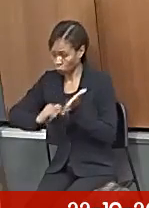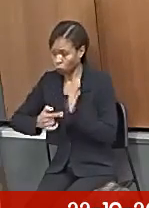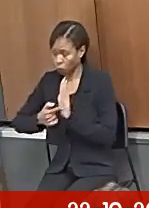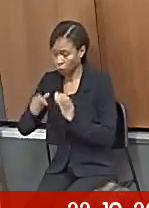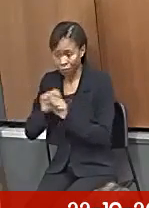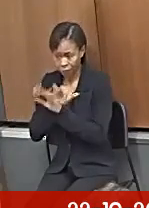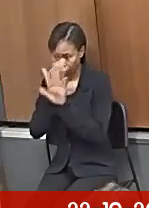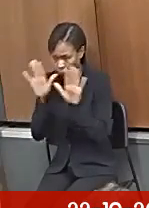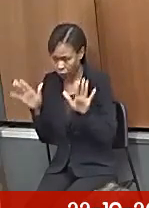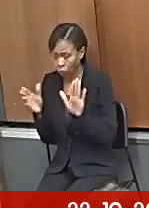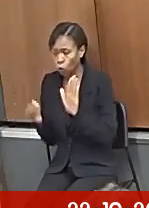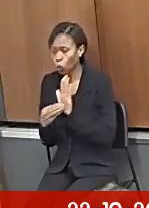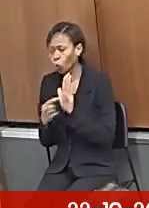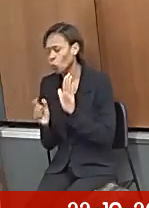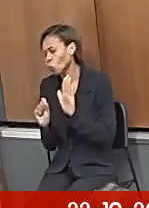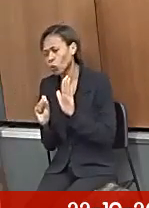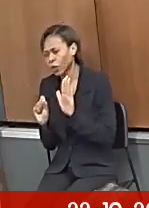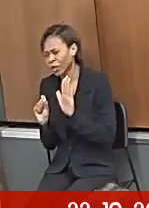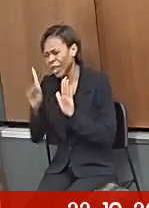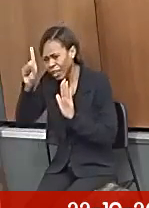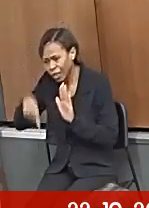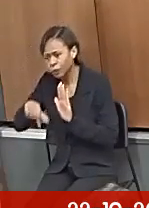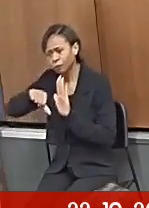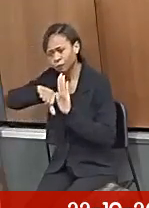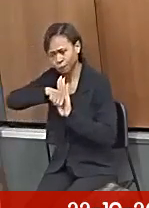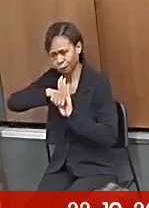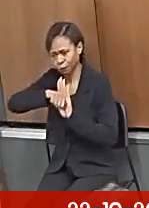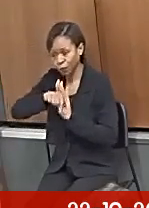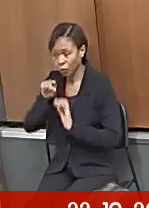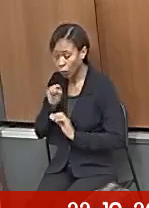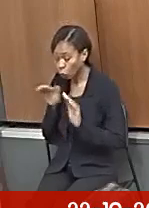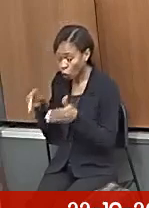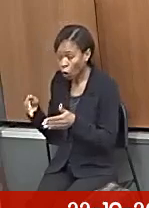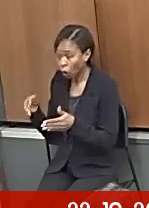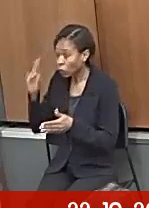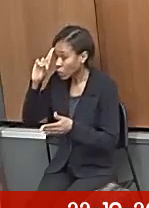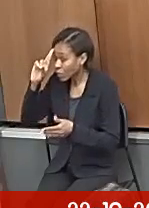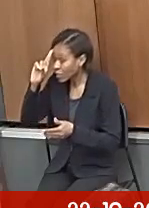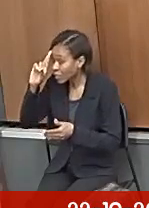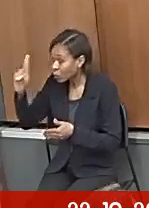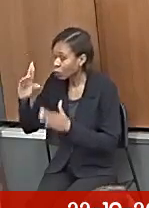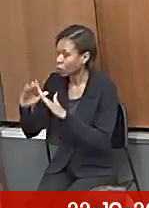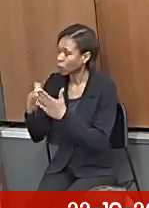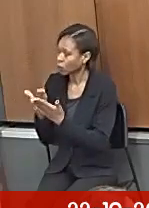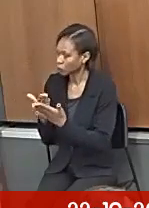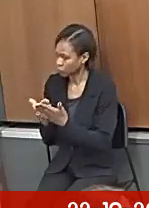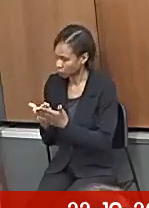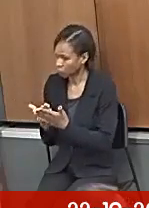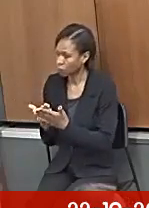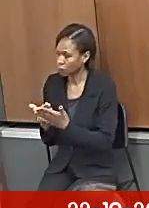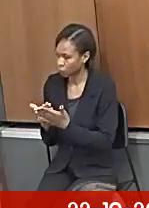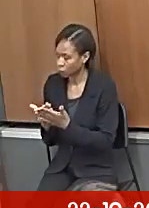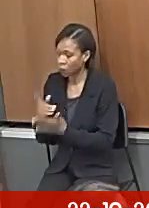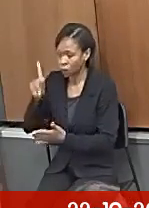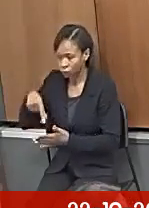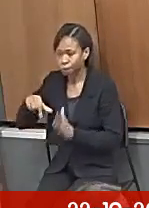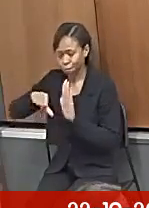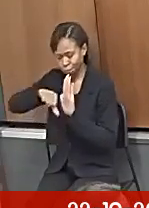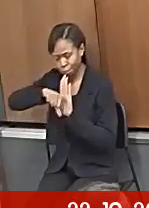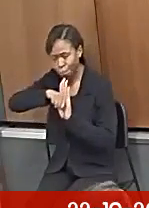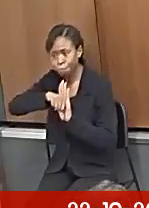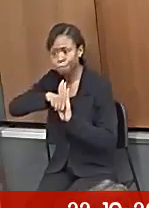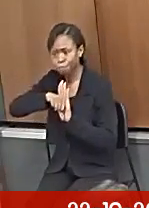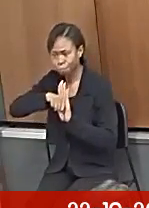colocamos? Constitui crime para os diretores das escolas, isso aqui foi para diretor da escola. Constitui